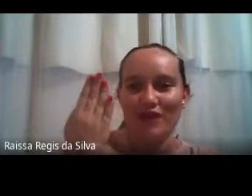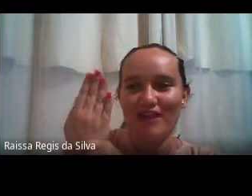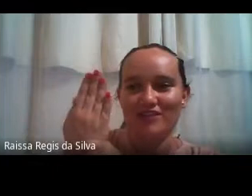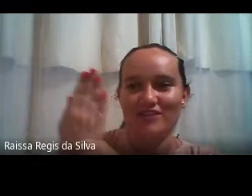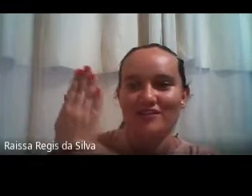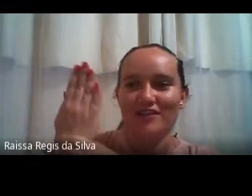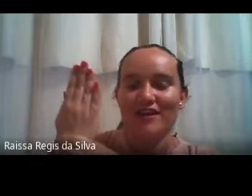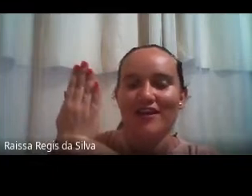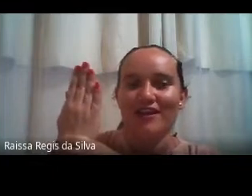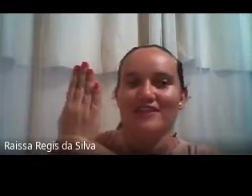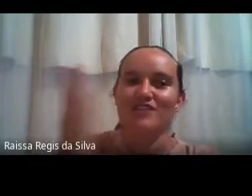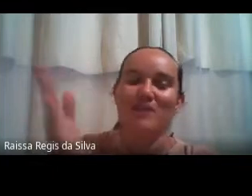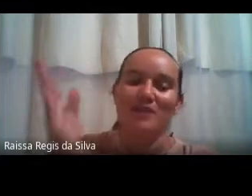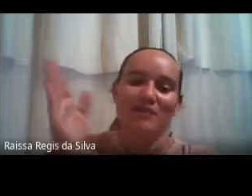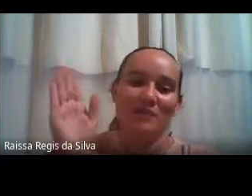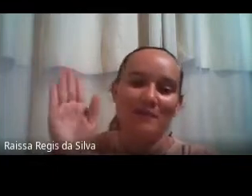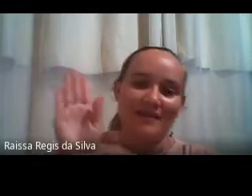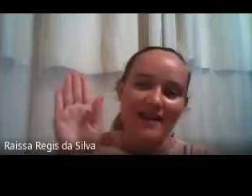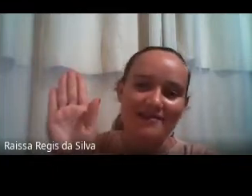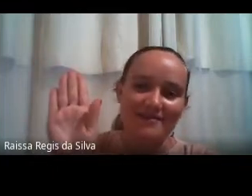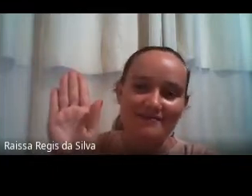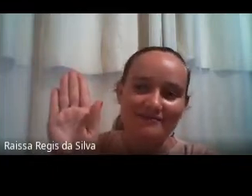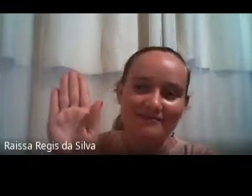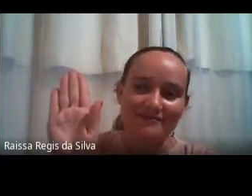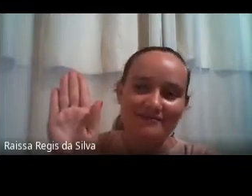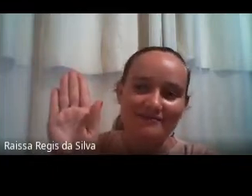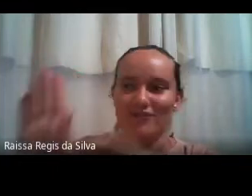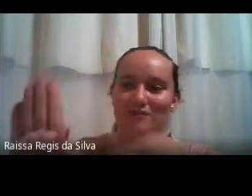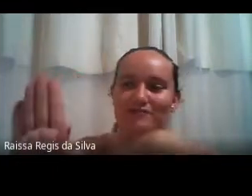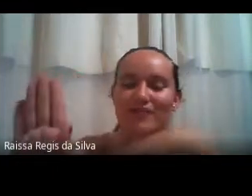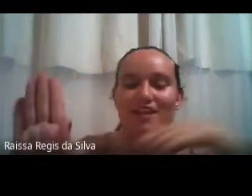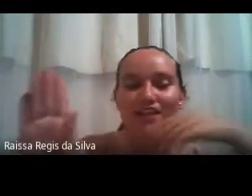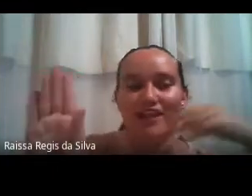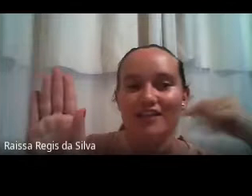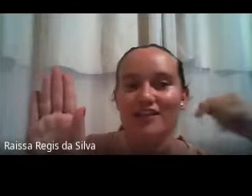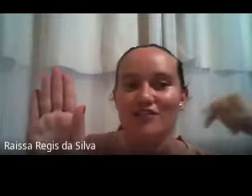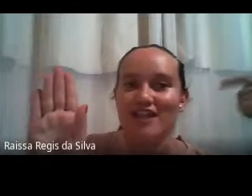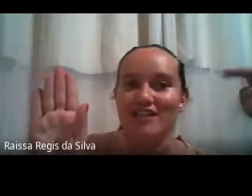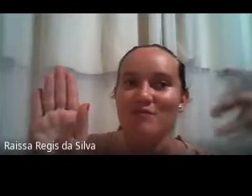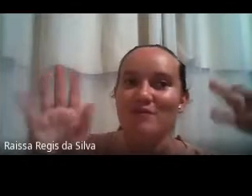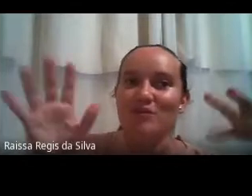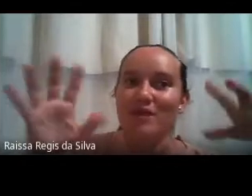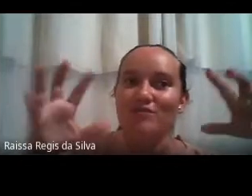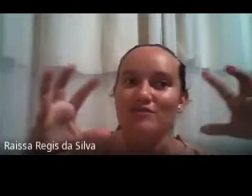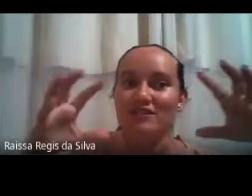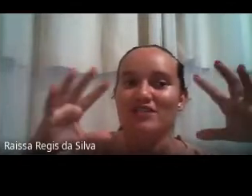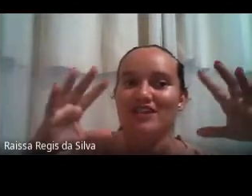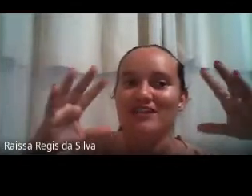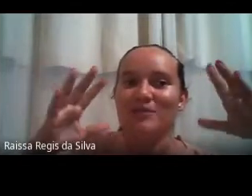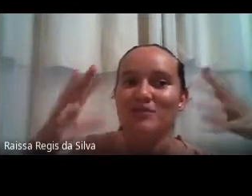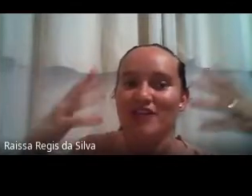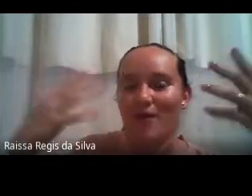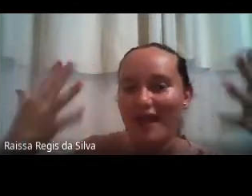para frente, e se tiver preto, a palma é para trás, assim, né, dessa forma. Então, você já sabe mais ou menos, você